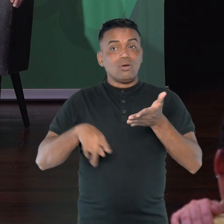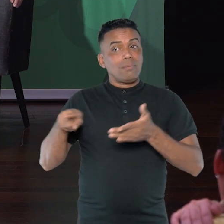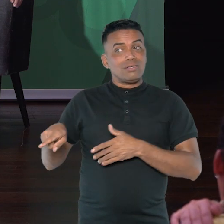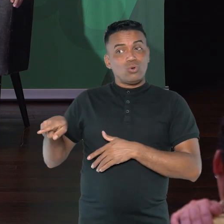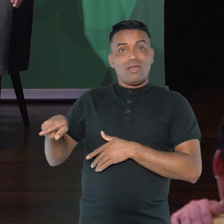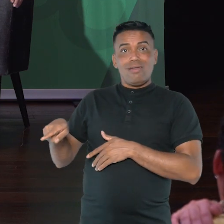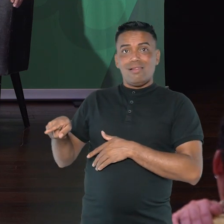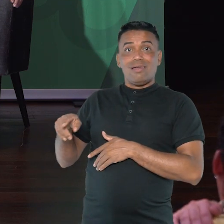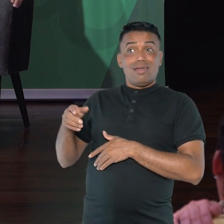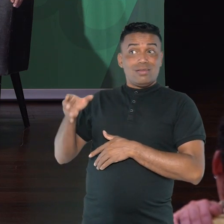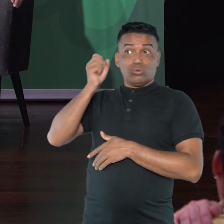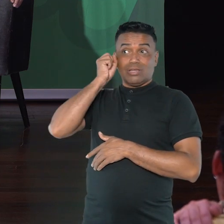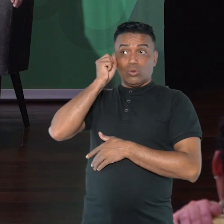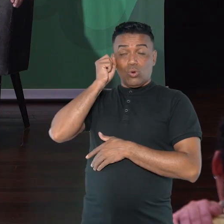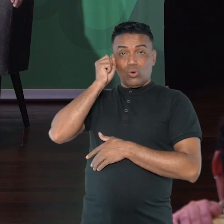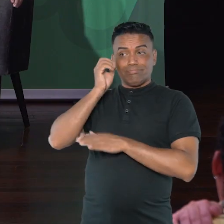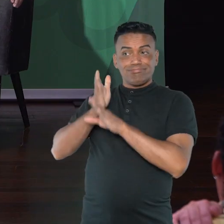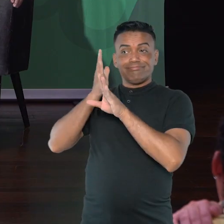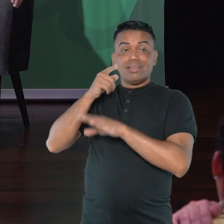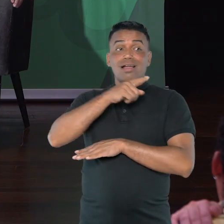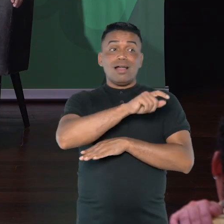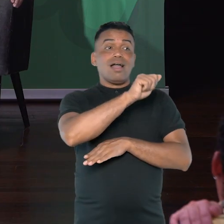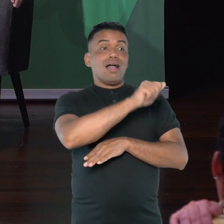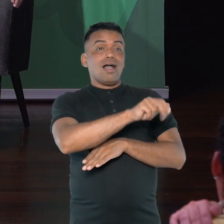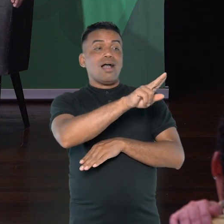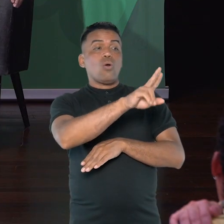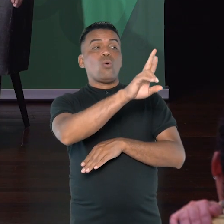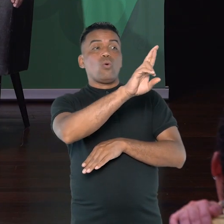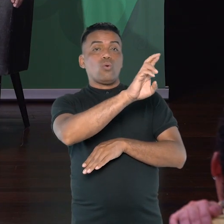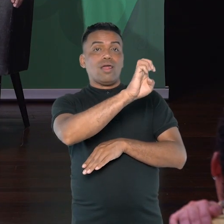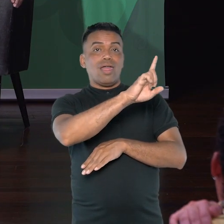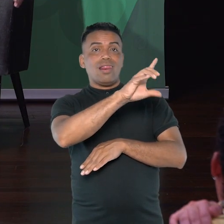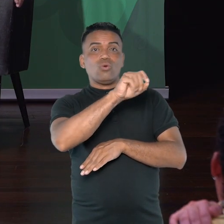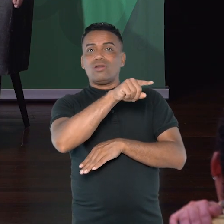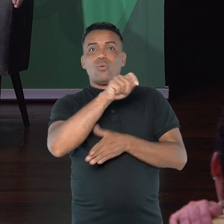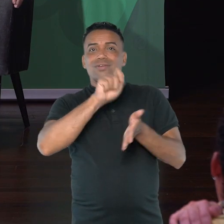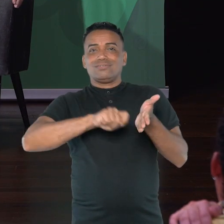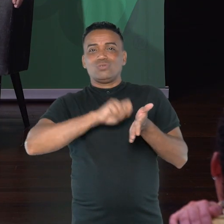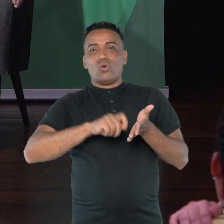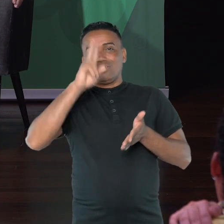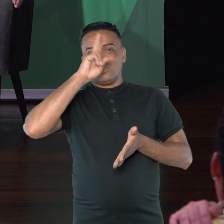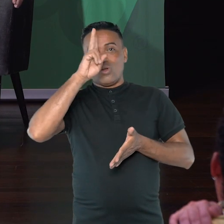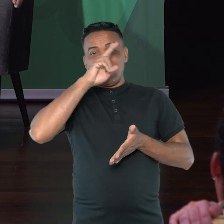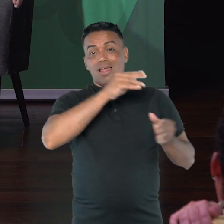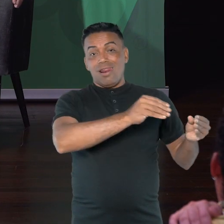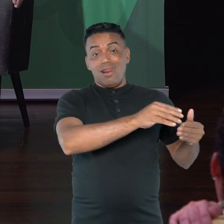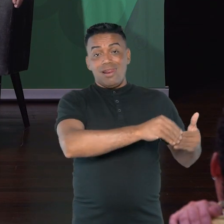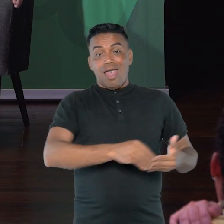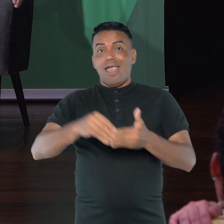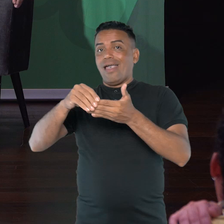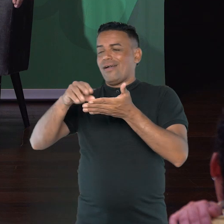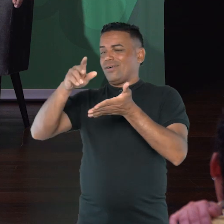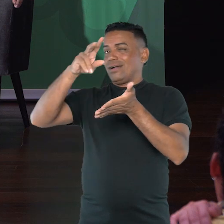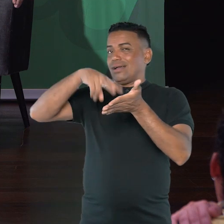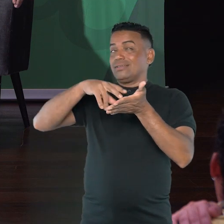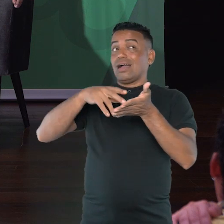escutador descobre que o Aurélio Diniz não é o autor das próprias histórias. Ele leva as histórias também. Então